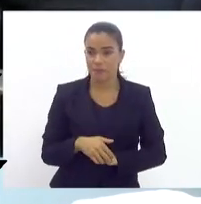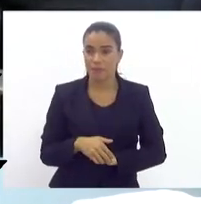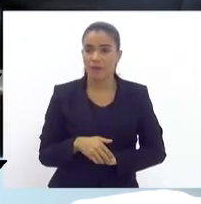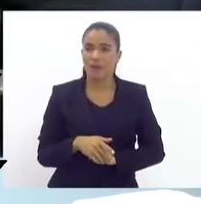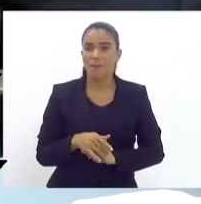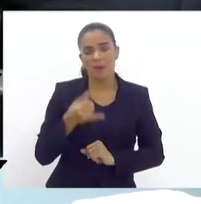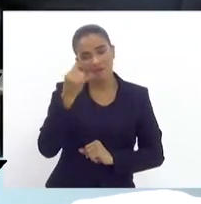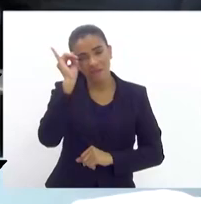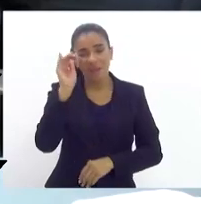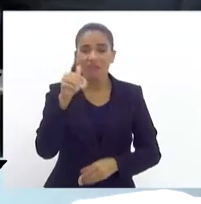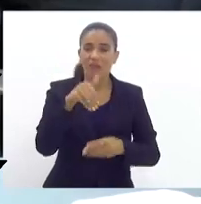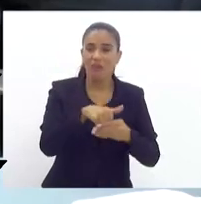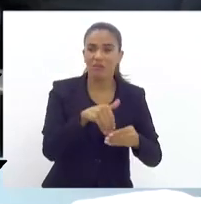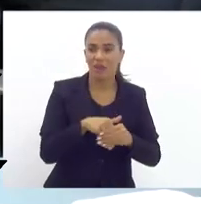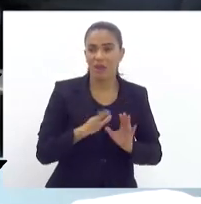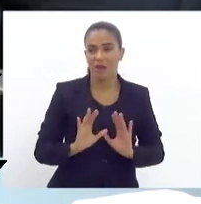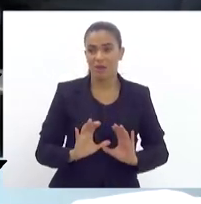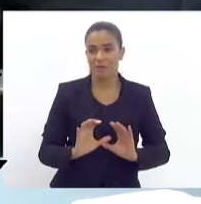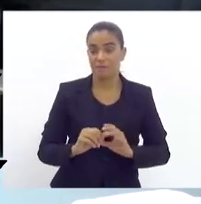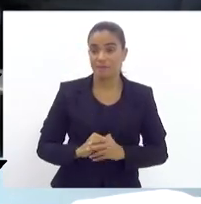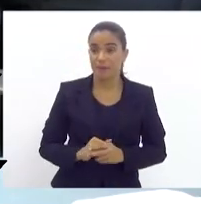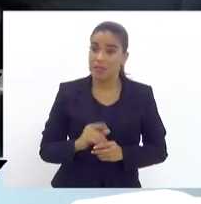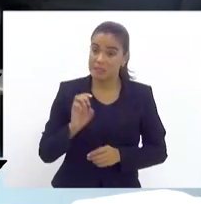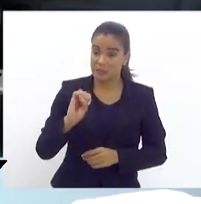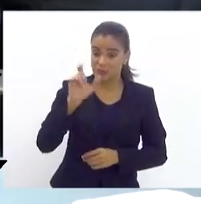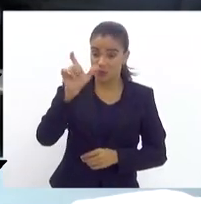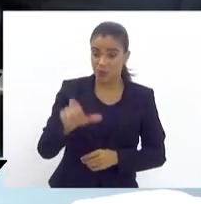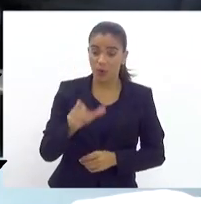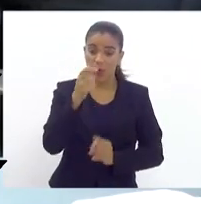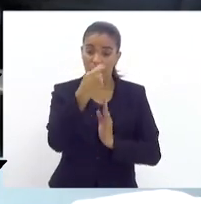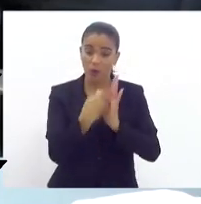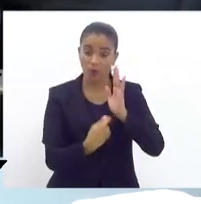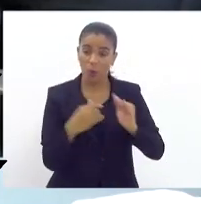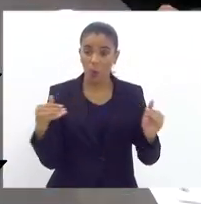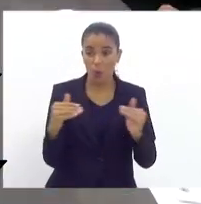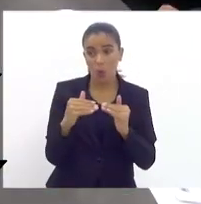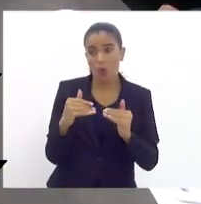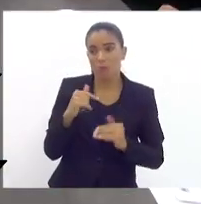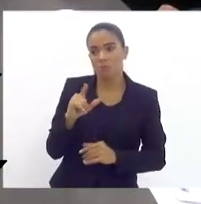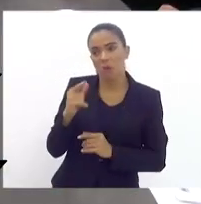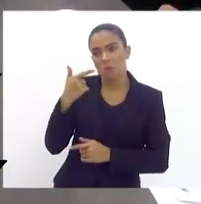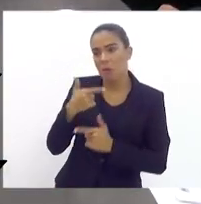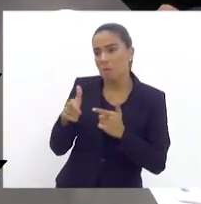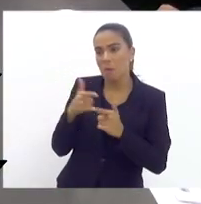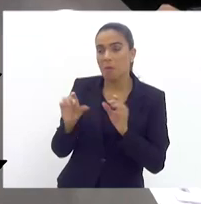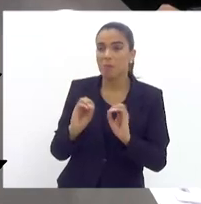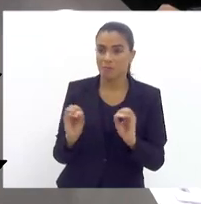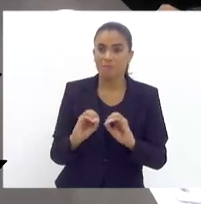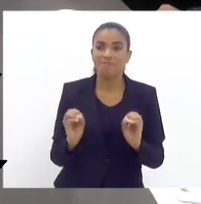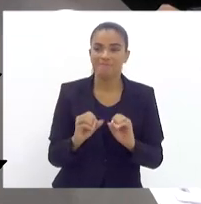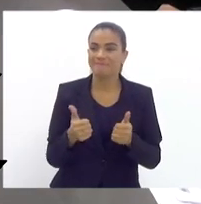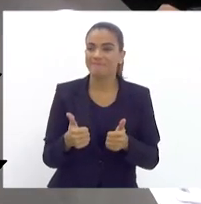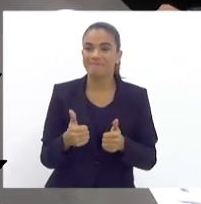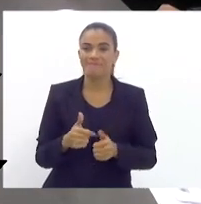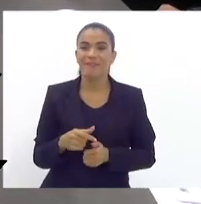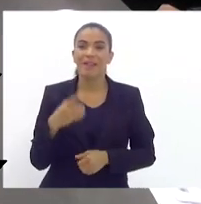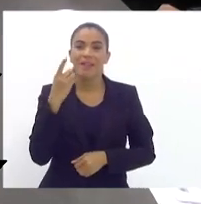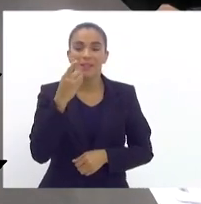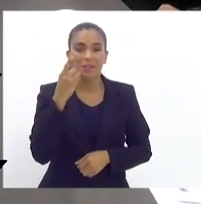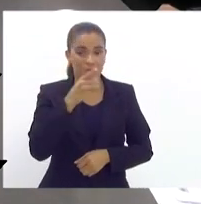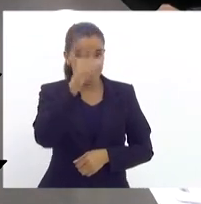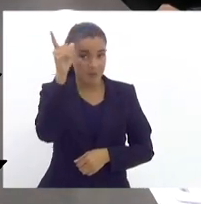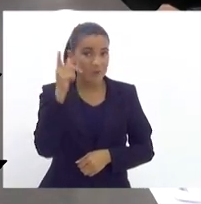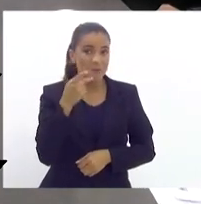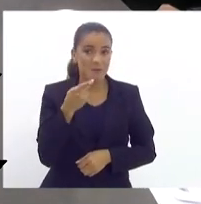votar assim dessa forma. Se Vossa Excelência, que é o autor da lei, concorda sem problema. Presidente, deputado Luiz Paulo. Eu só